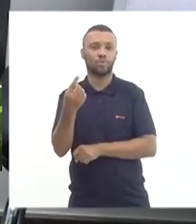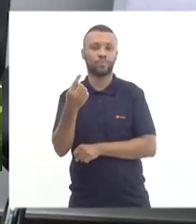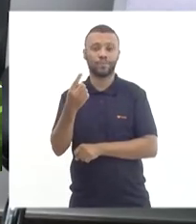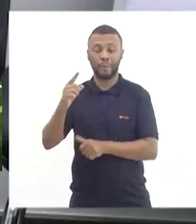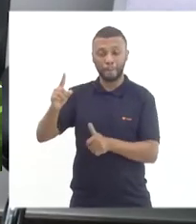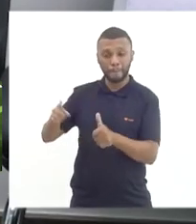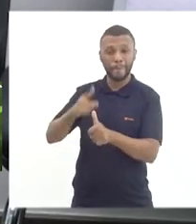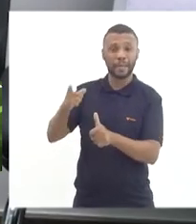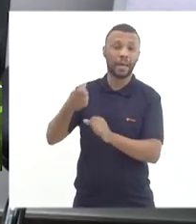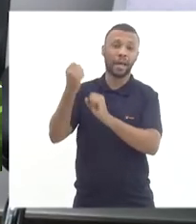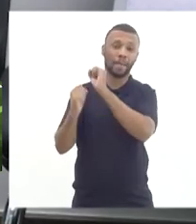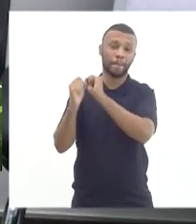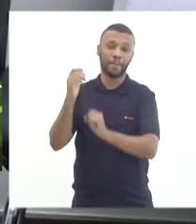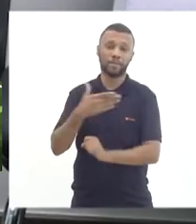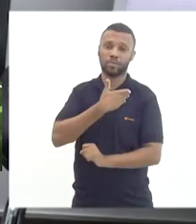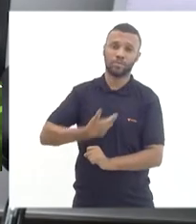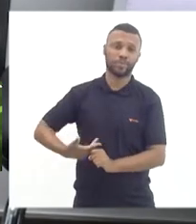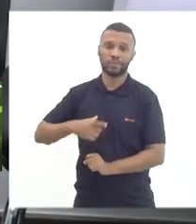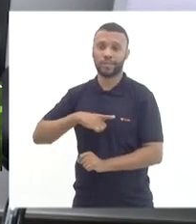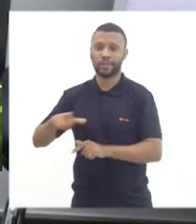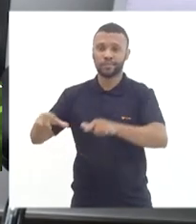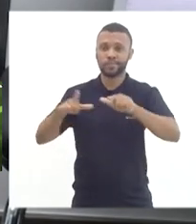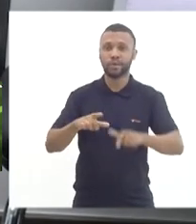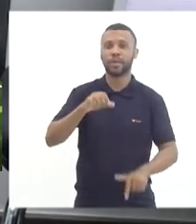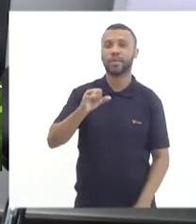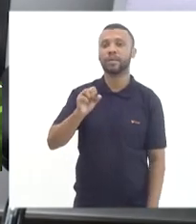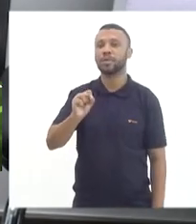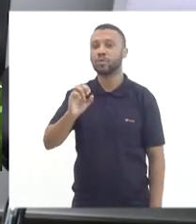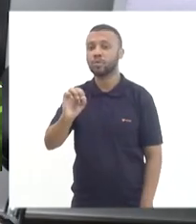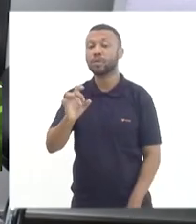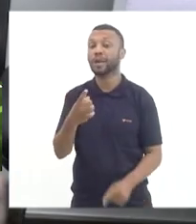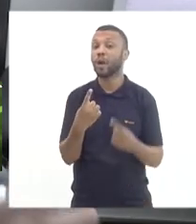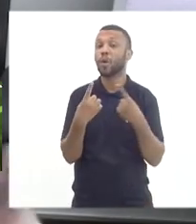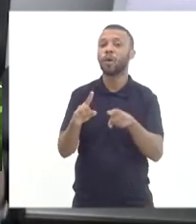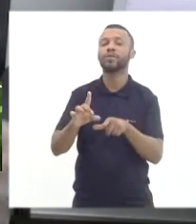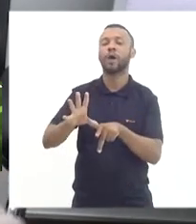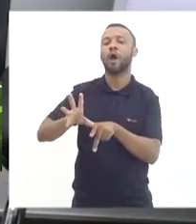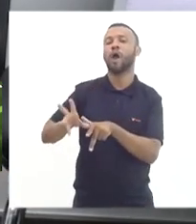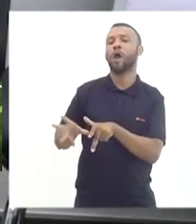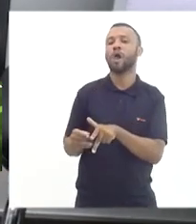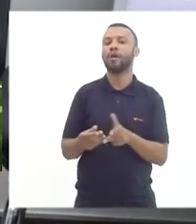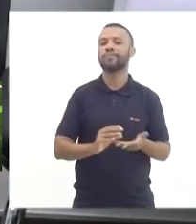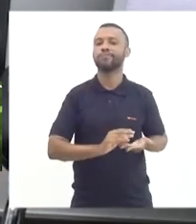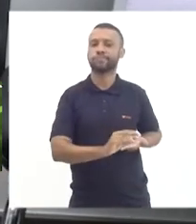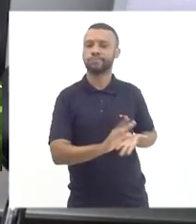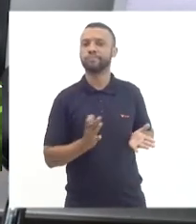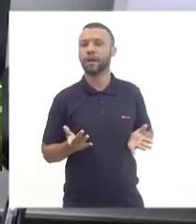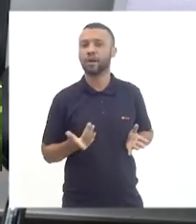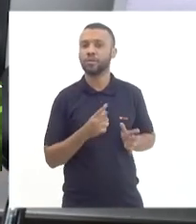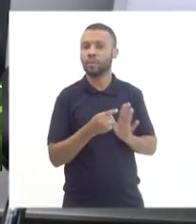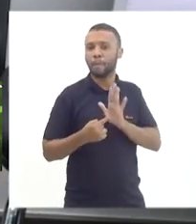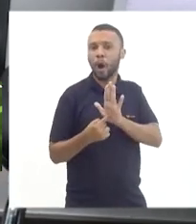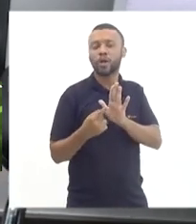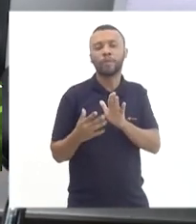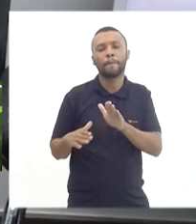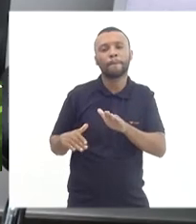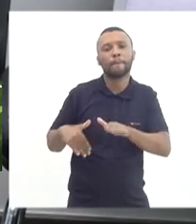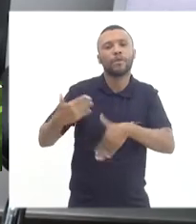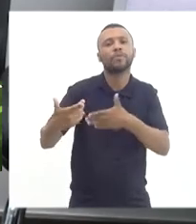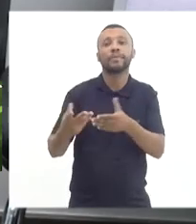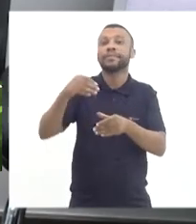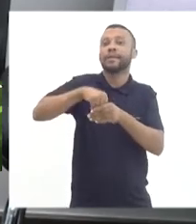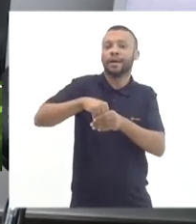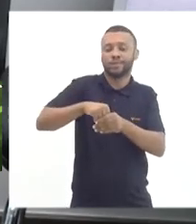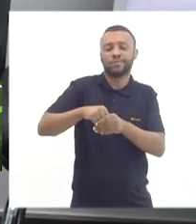no Brasil a possuir uma ISO anti-suborno. Então, isso reflete todo um procedimento interno, muito em linha com o que o doutor